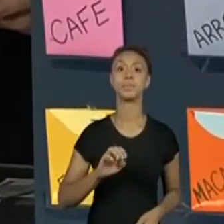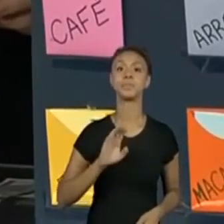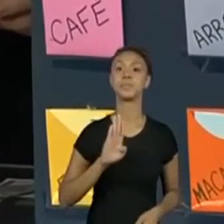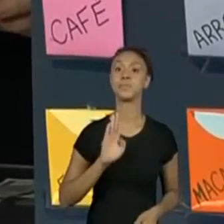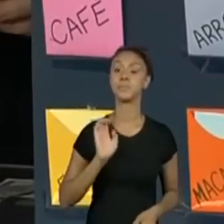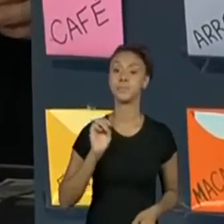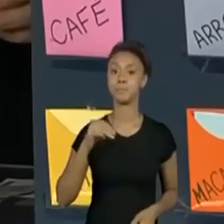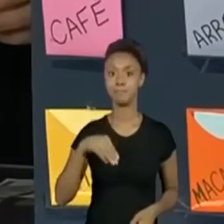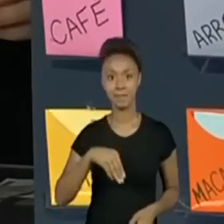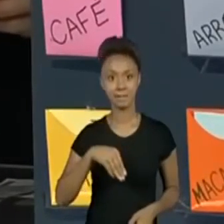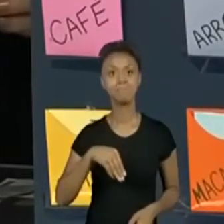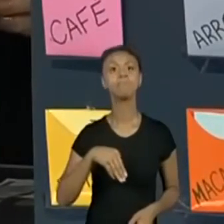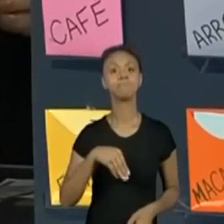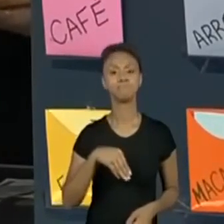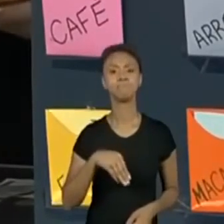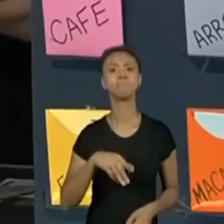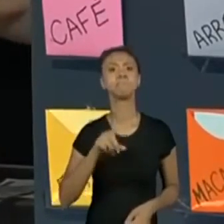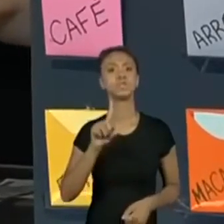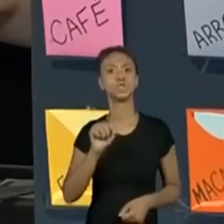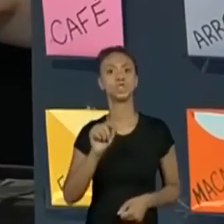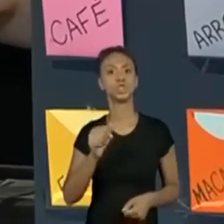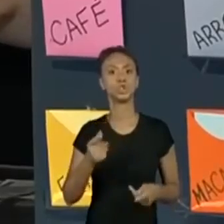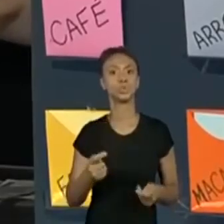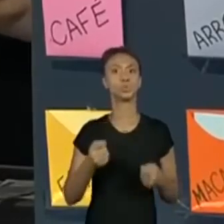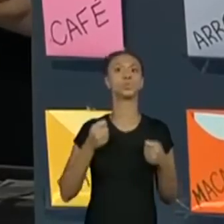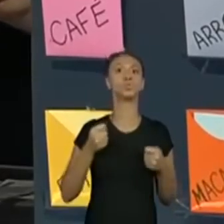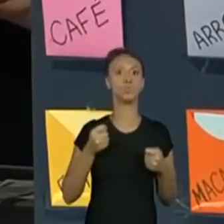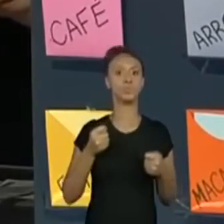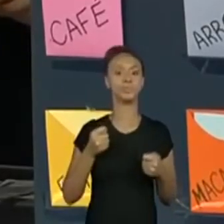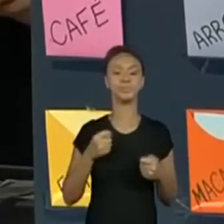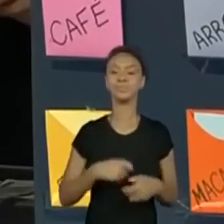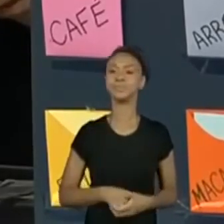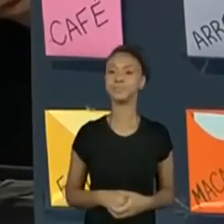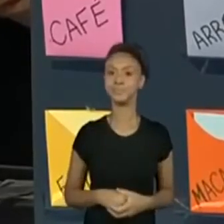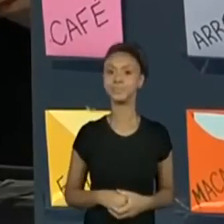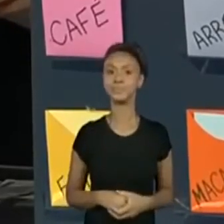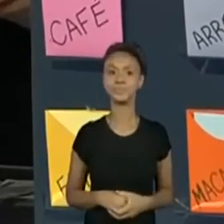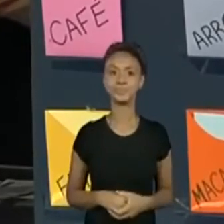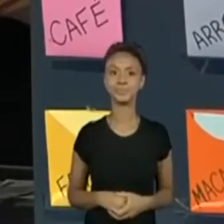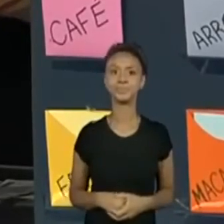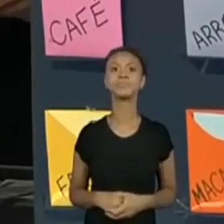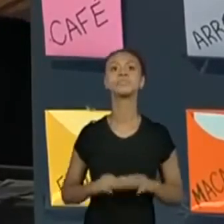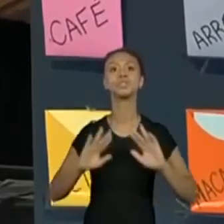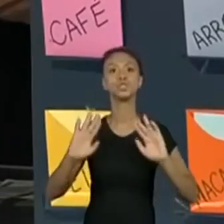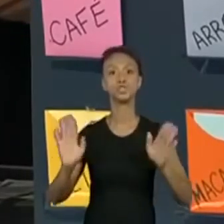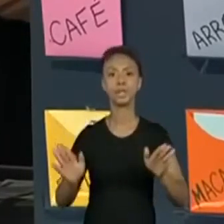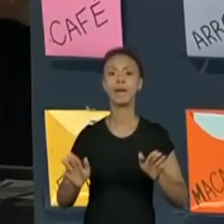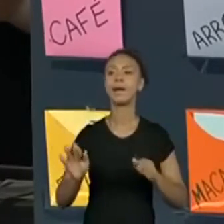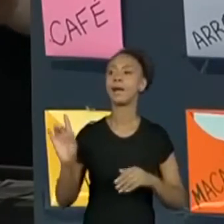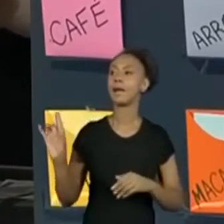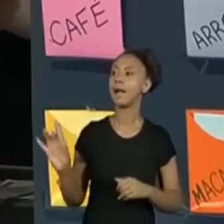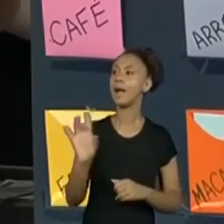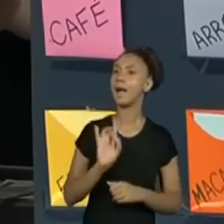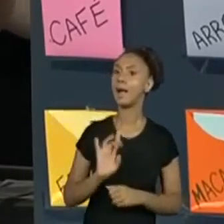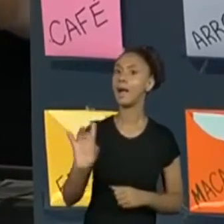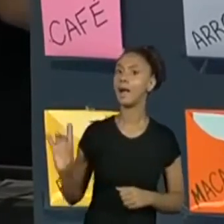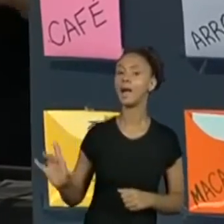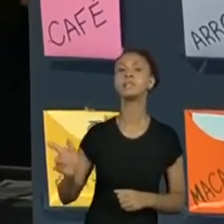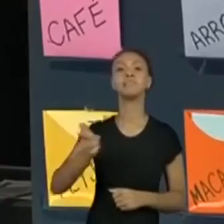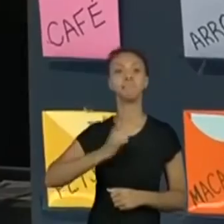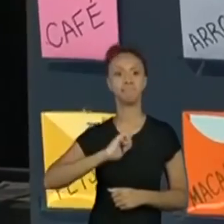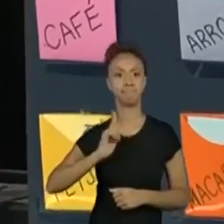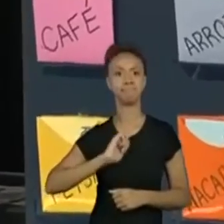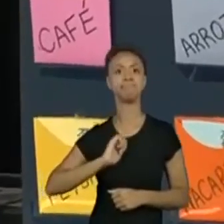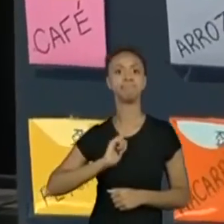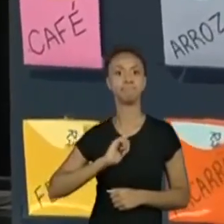Olha só, nós temos aí os produtos já citados, os envelopinhos com cada valor.